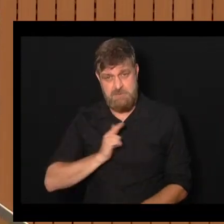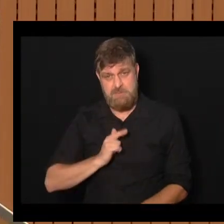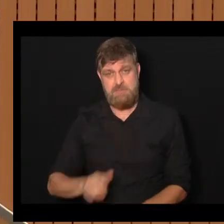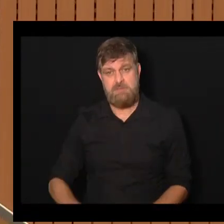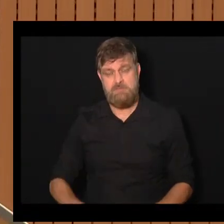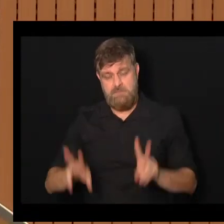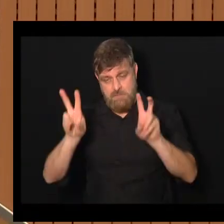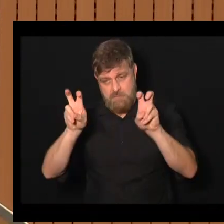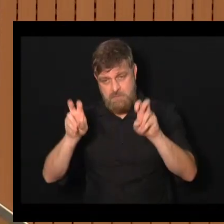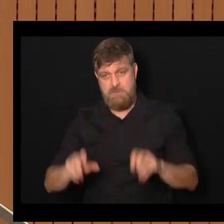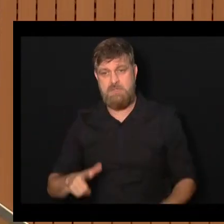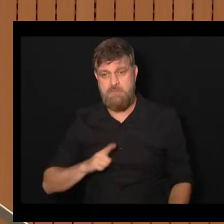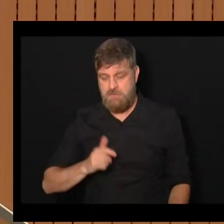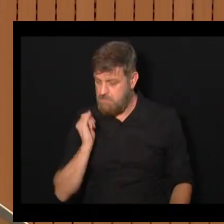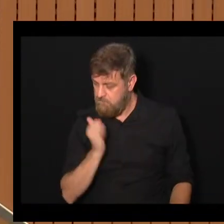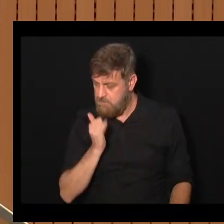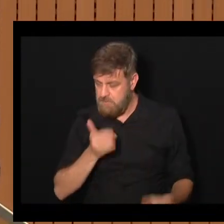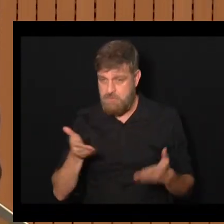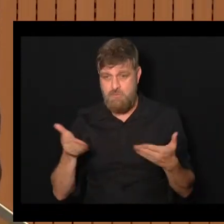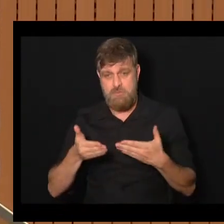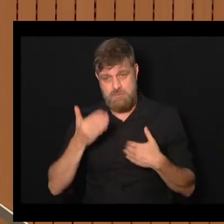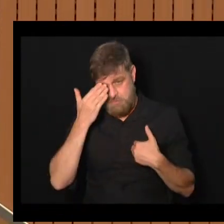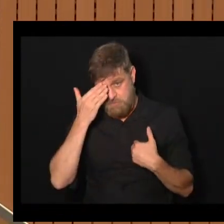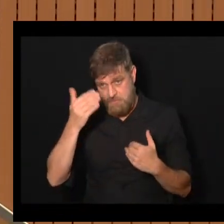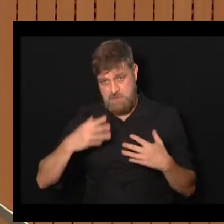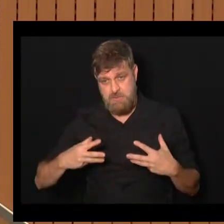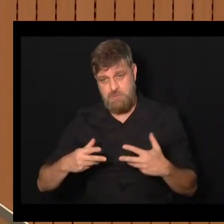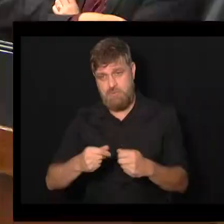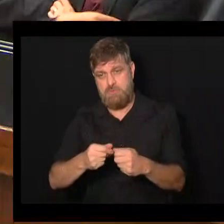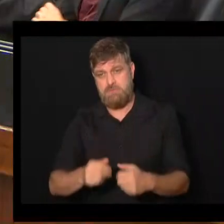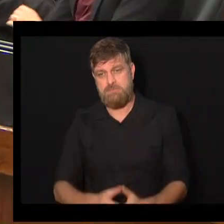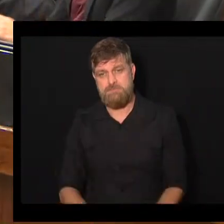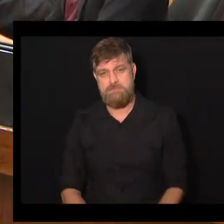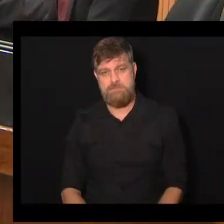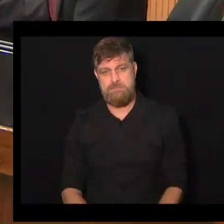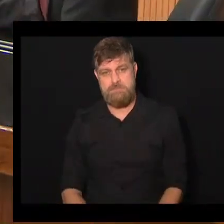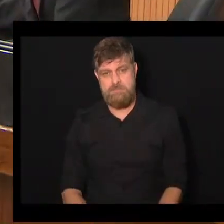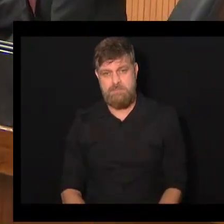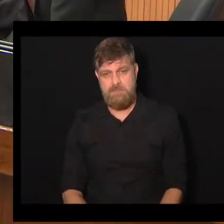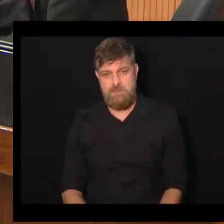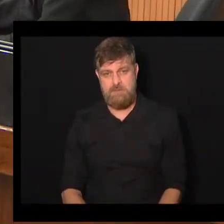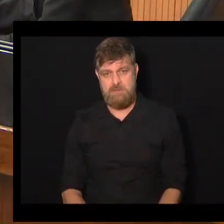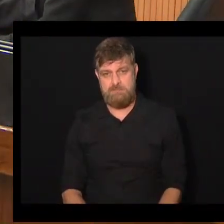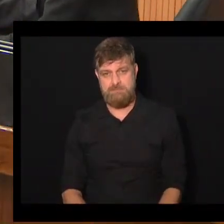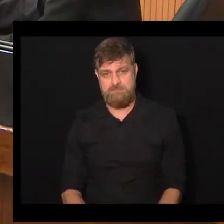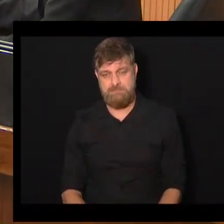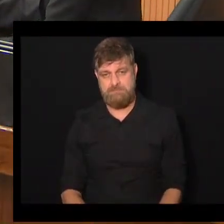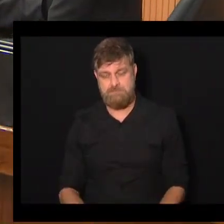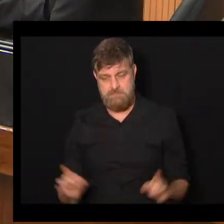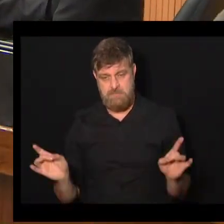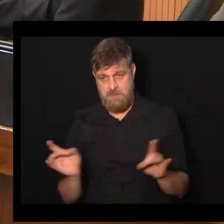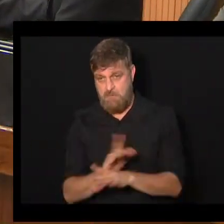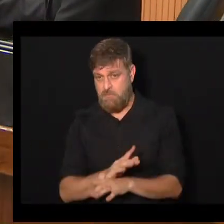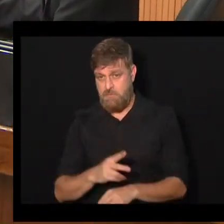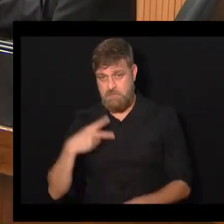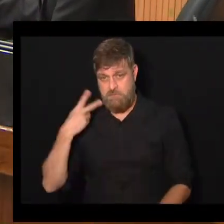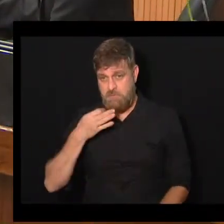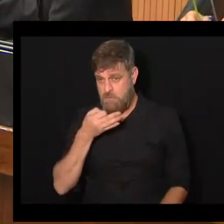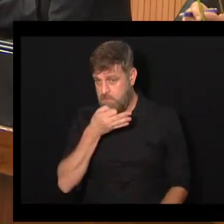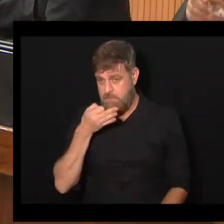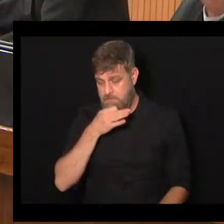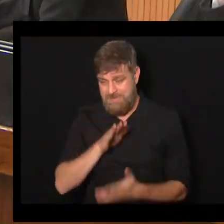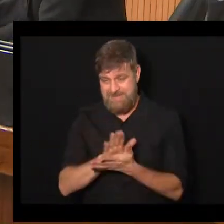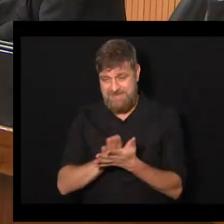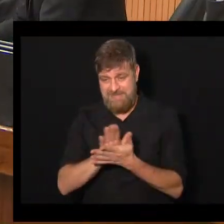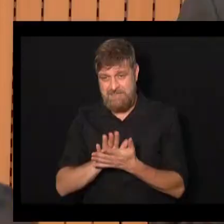matéria que eu tenho colocado aqui no dia de hoje. Muito obrigado a todos. Obrigado, vereador Paulo Gualtério. Não havendo mais vereadores inscritos, ficam os